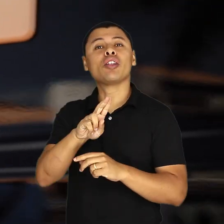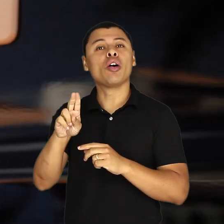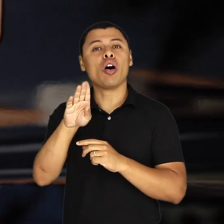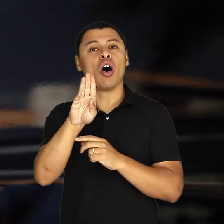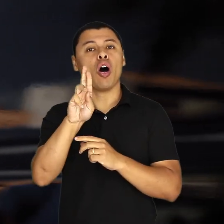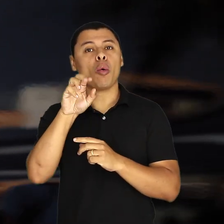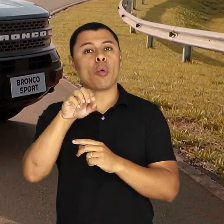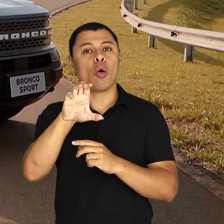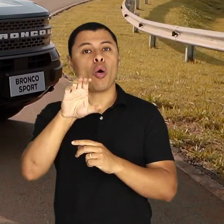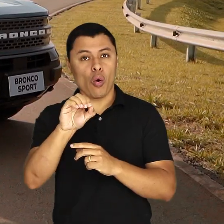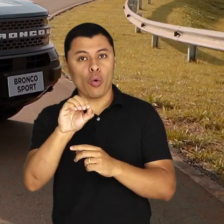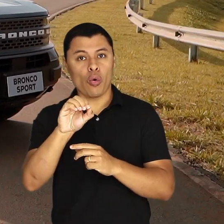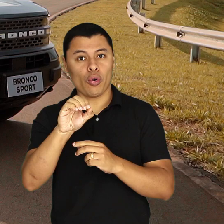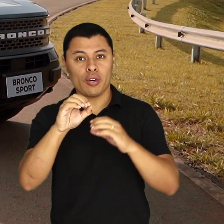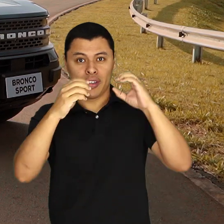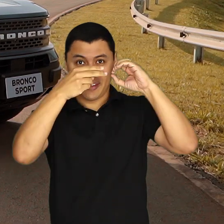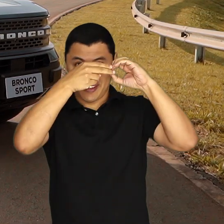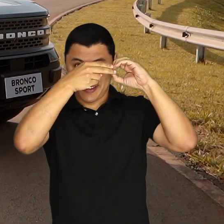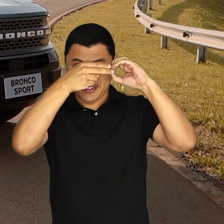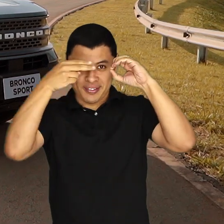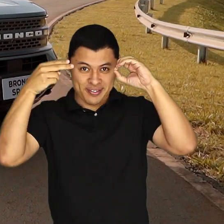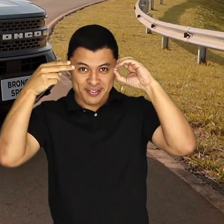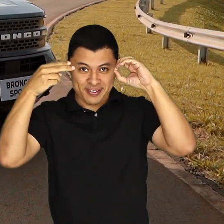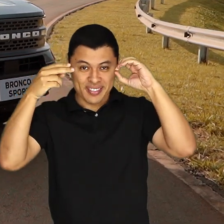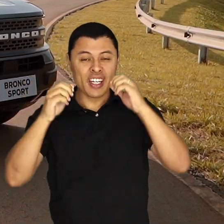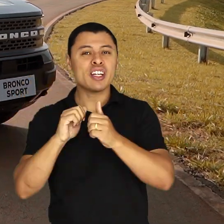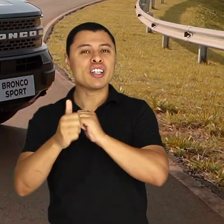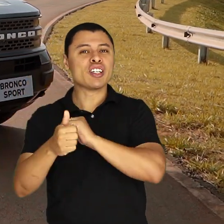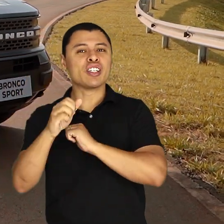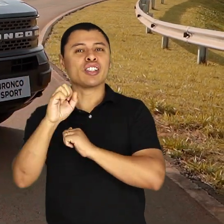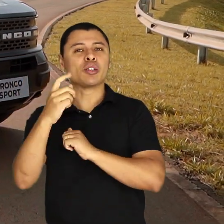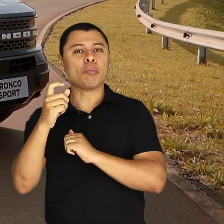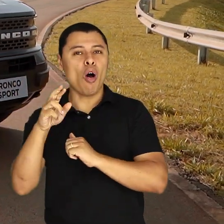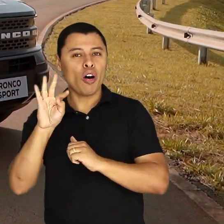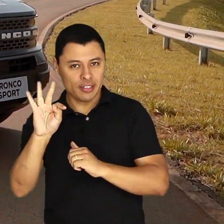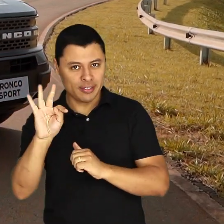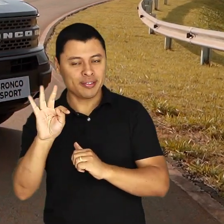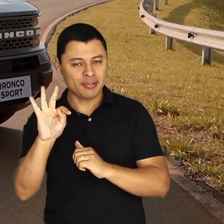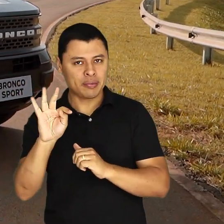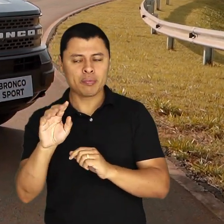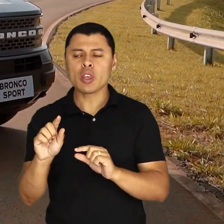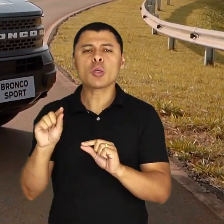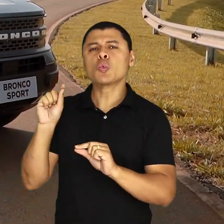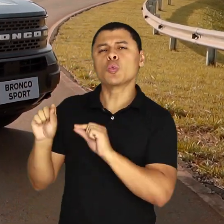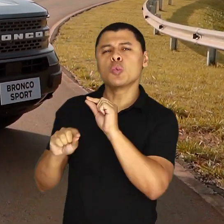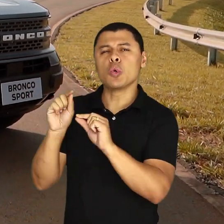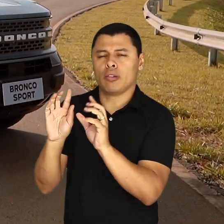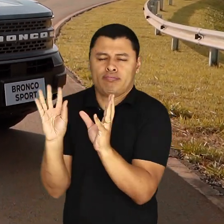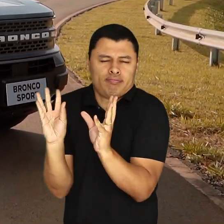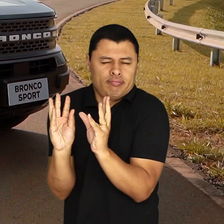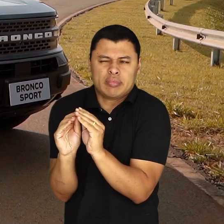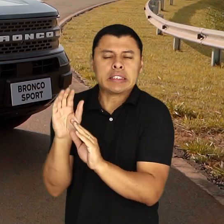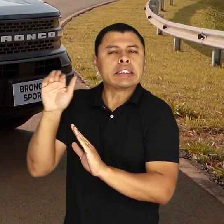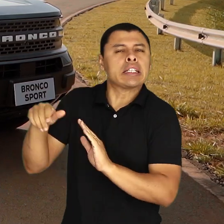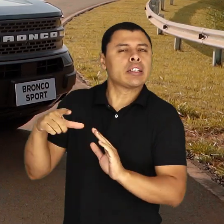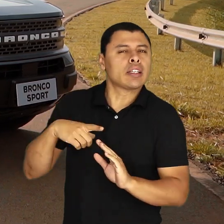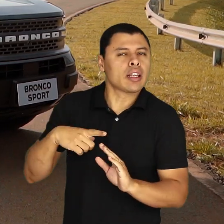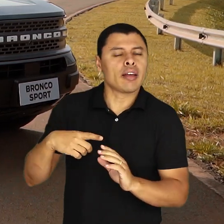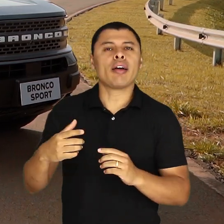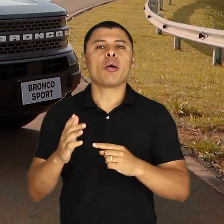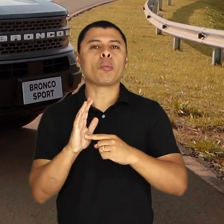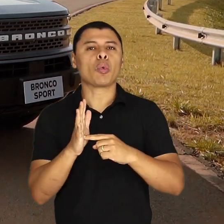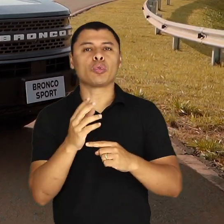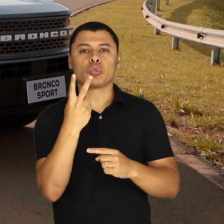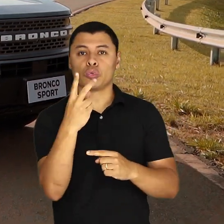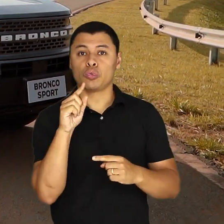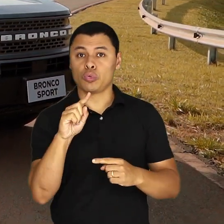Sport. Bons predicados para sustentar essa importância não lhe faltam. Um rápido resumo aí dentro de 1 minuto mais ou menos para vocês.